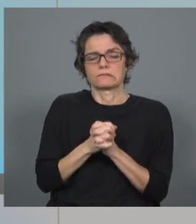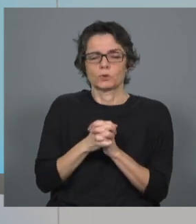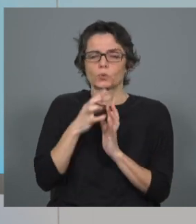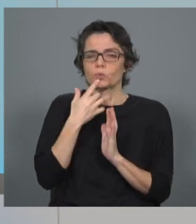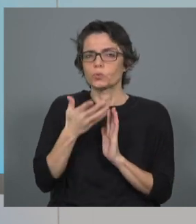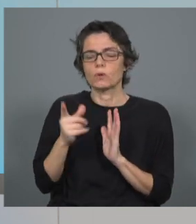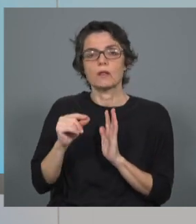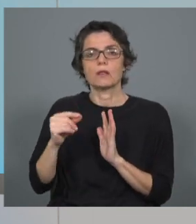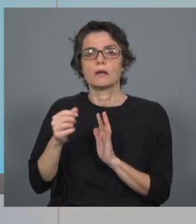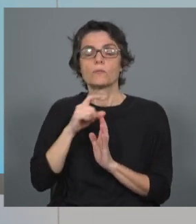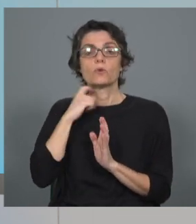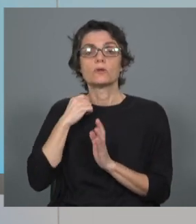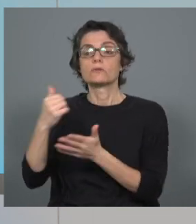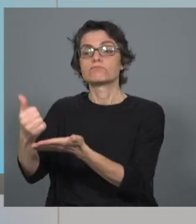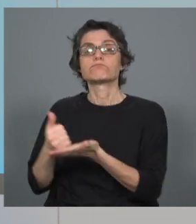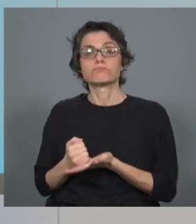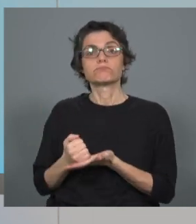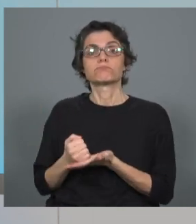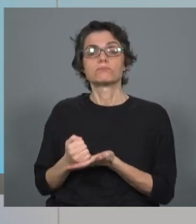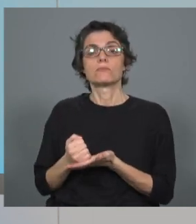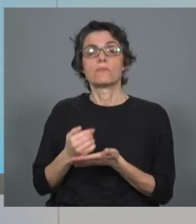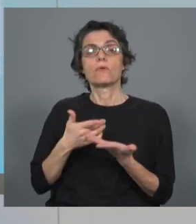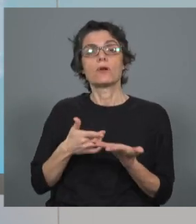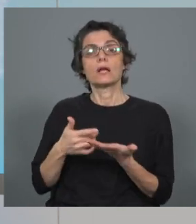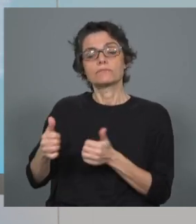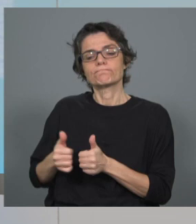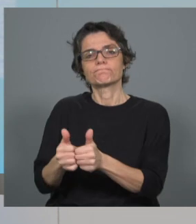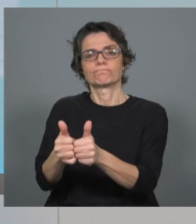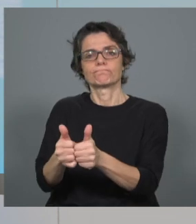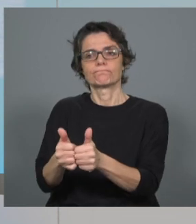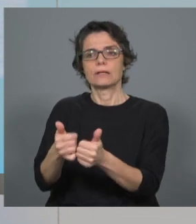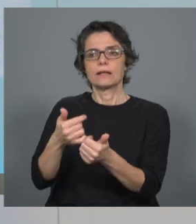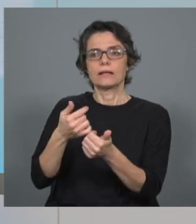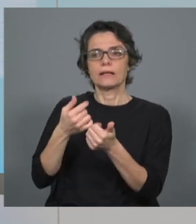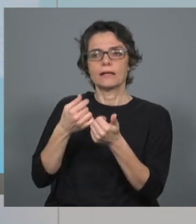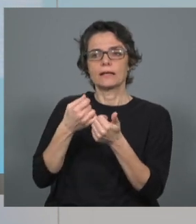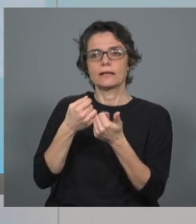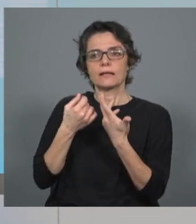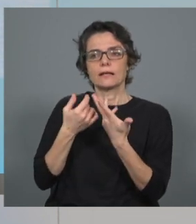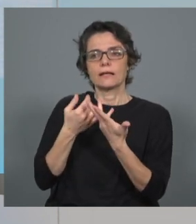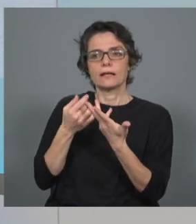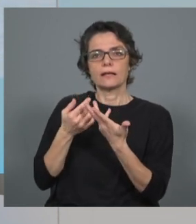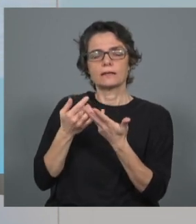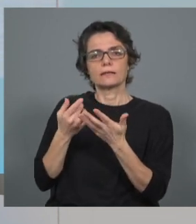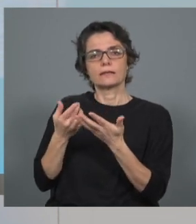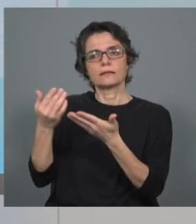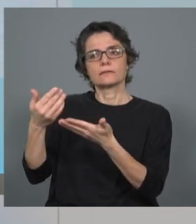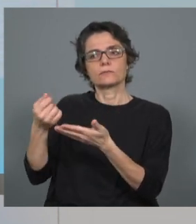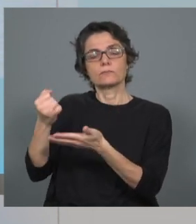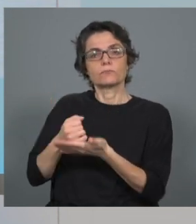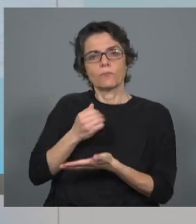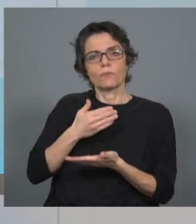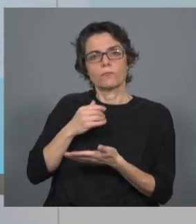espiritual, de um sacerdote que estava comigo e que me ajudava, e que me ajudou também a entender qual era o caminho que eu queria seguir. E a partir daí eu